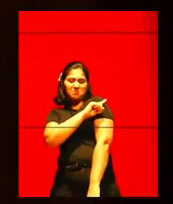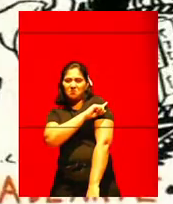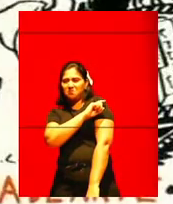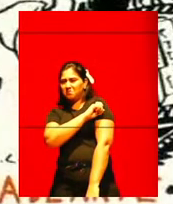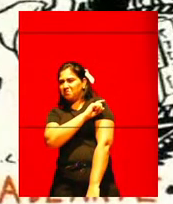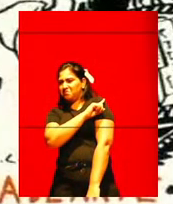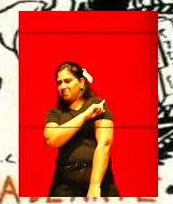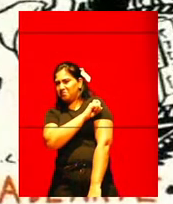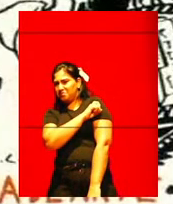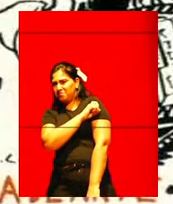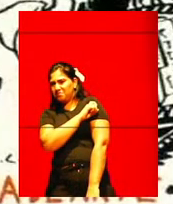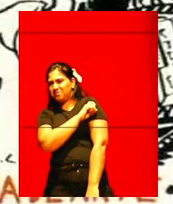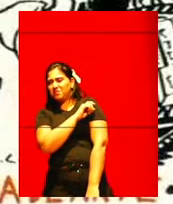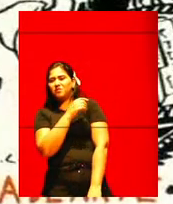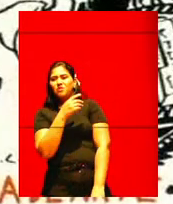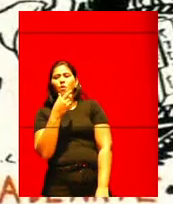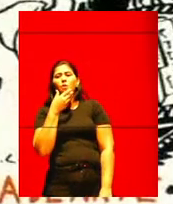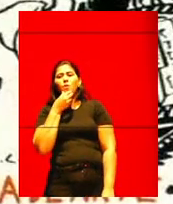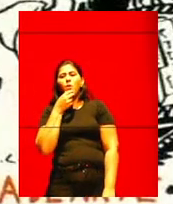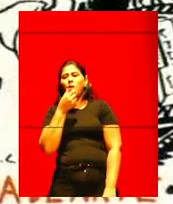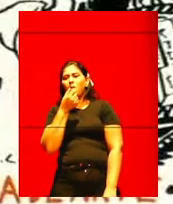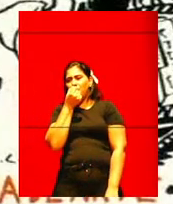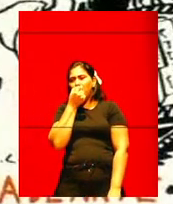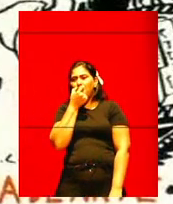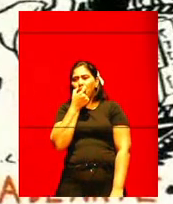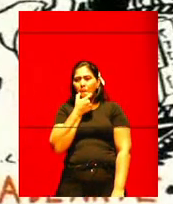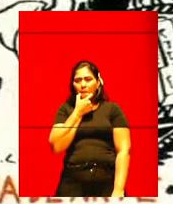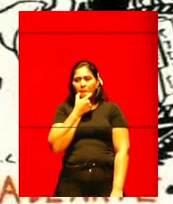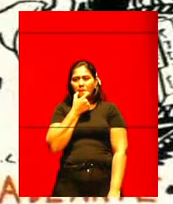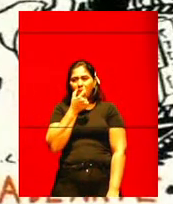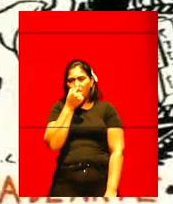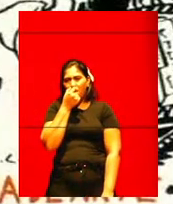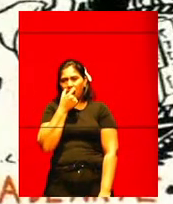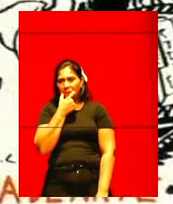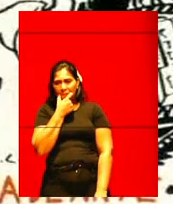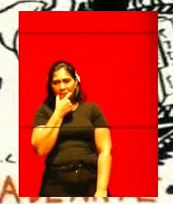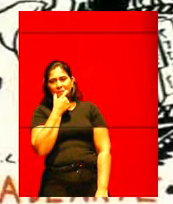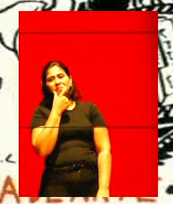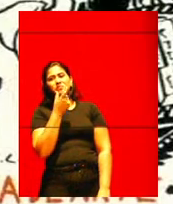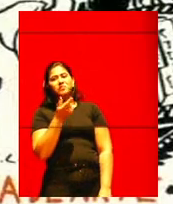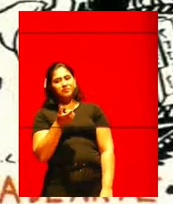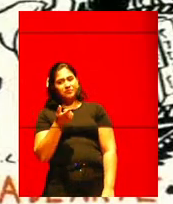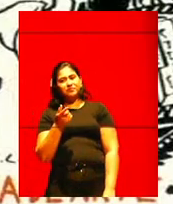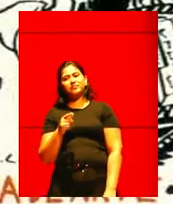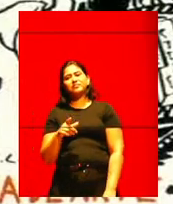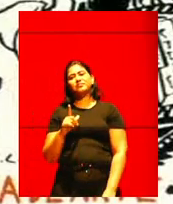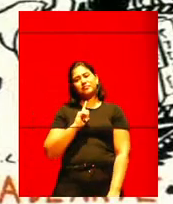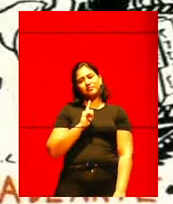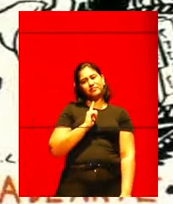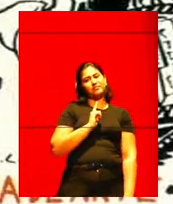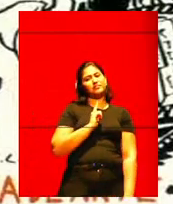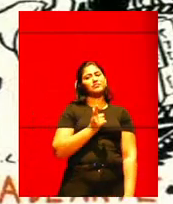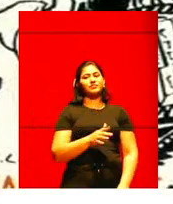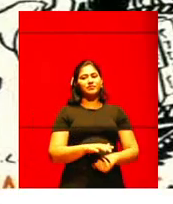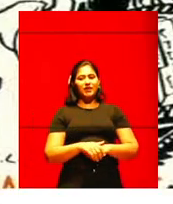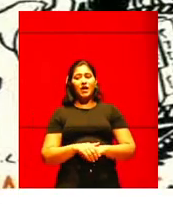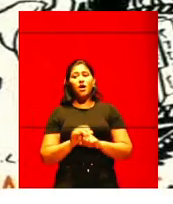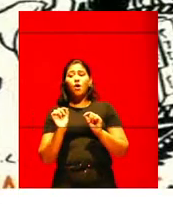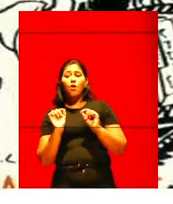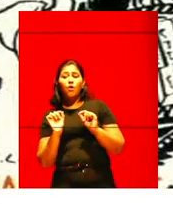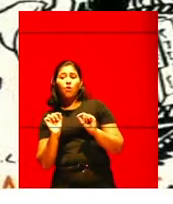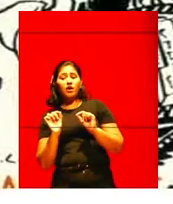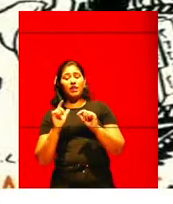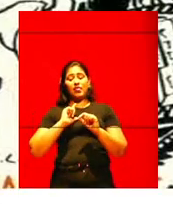ó. Pensamento, todo mundo fervilhando. O que vai ser da vida? Cada novo ano que chega, velho, o que vai ser? O que vai ser? Aí vem